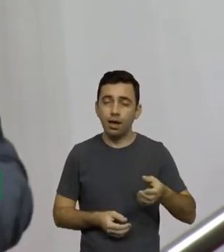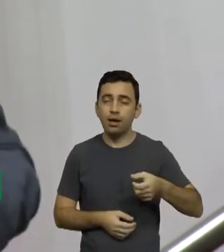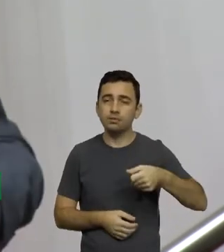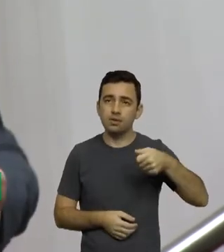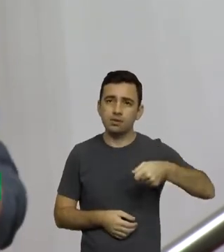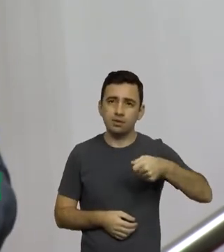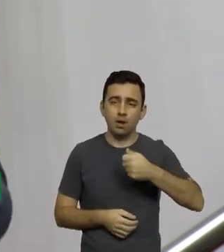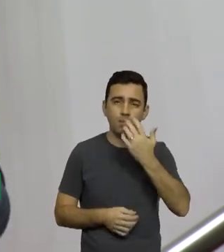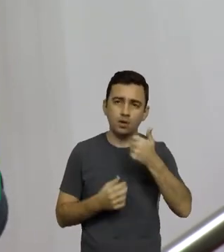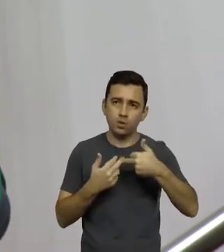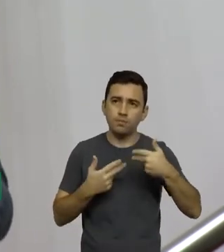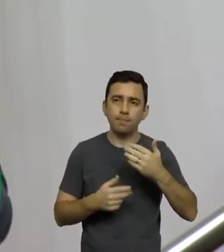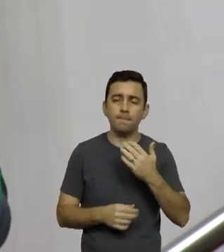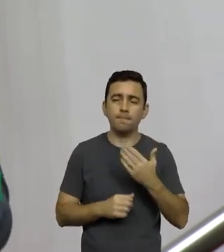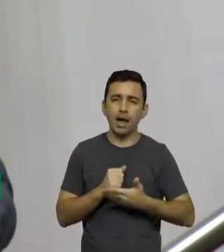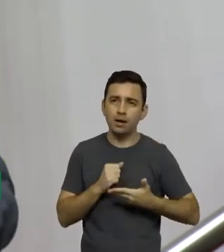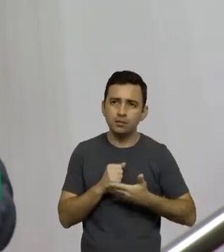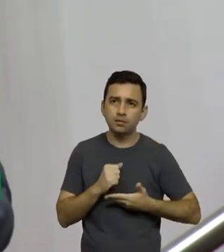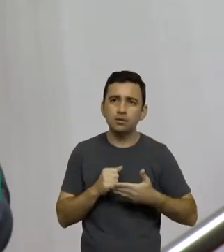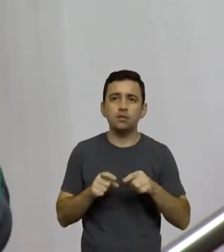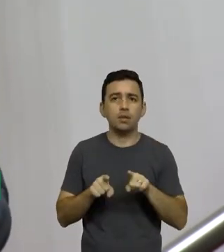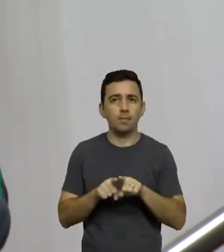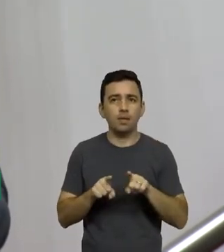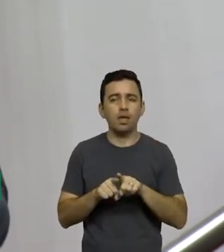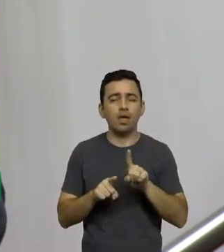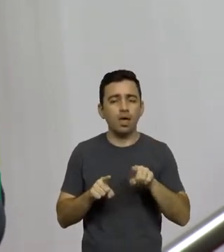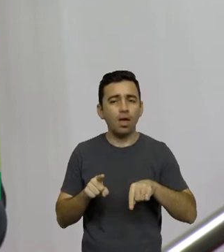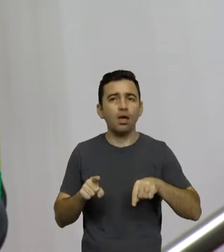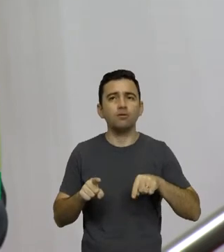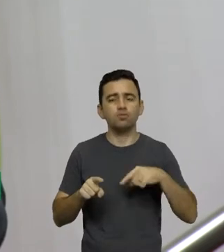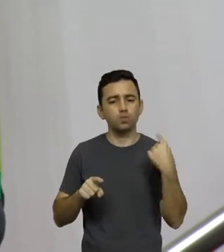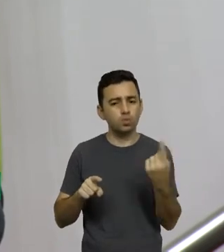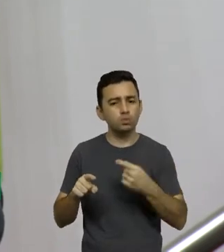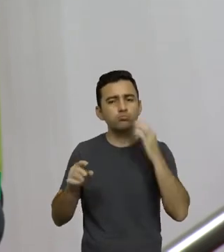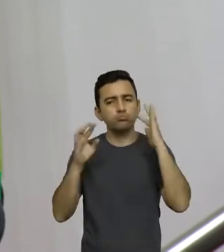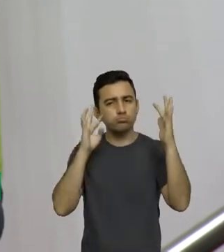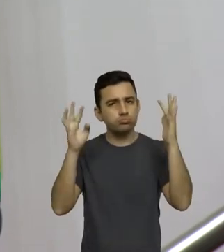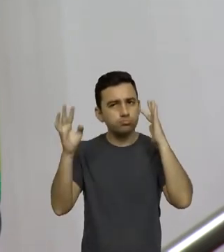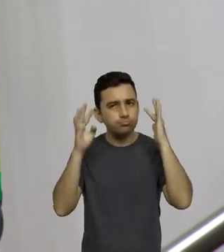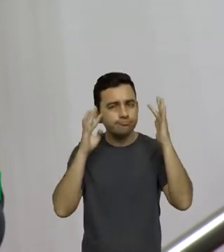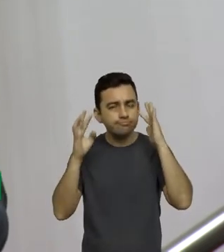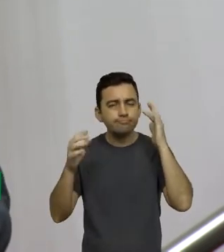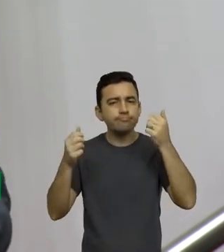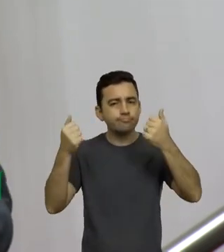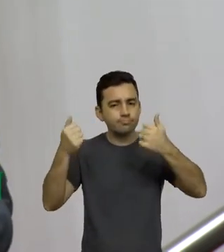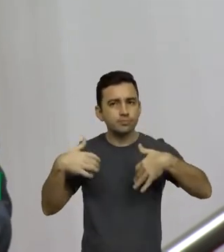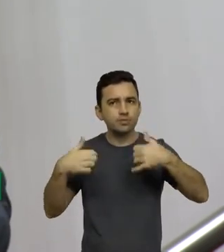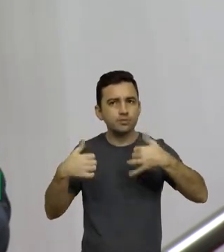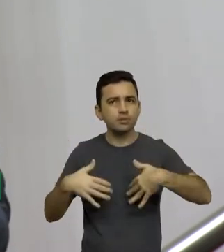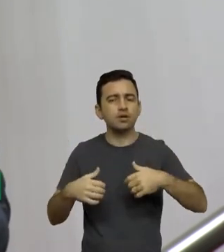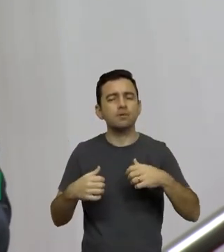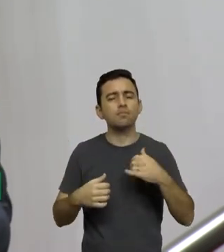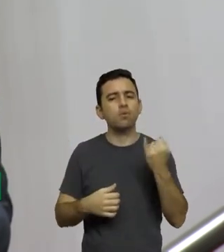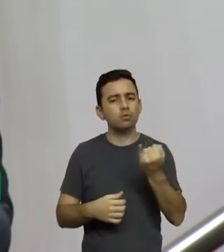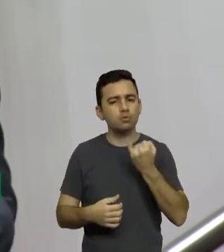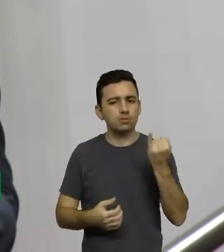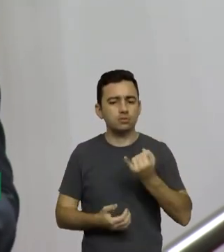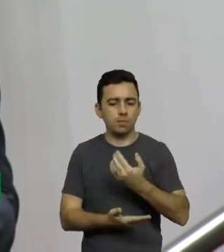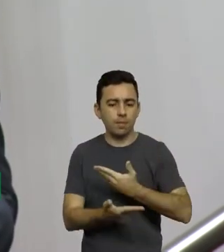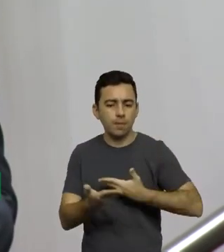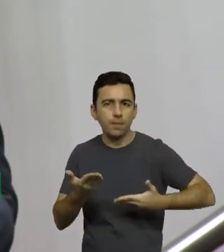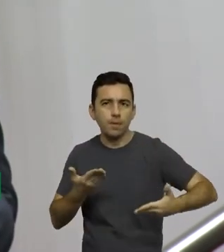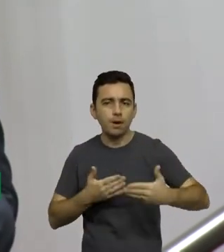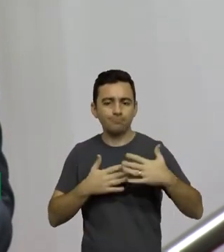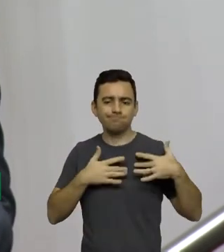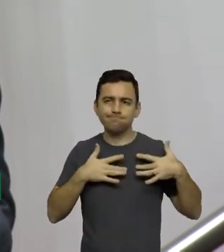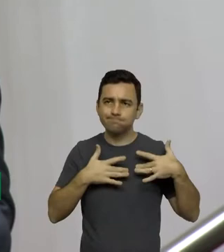fazendo um ato de reflexão da importância da solidariedade das